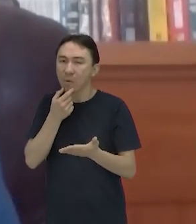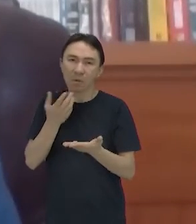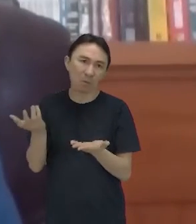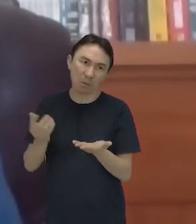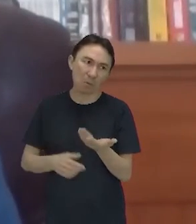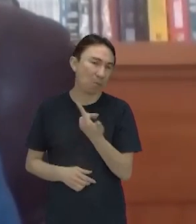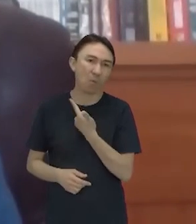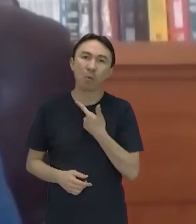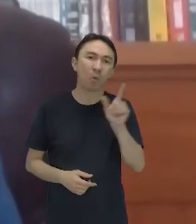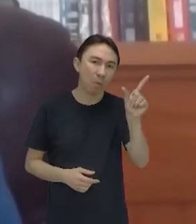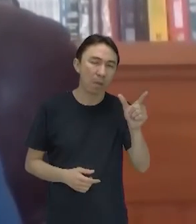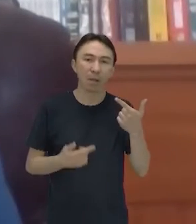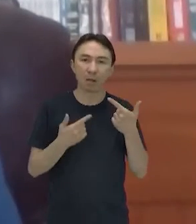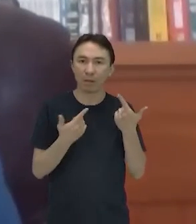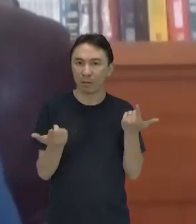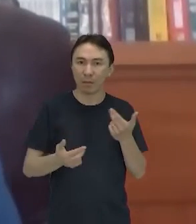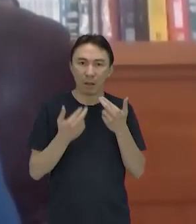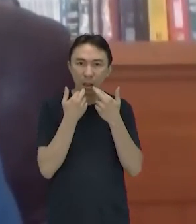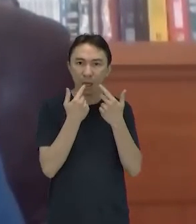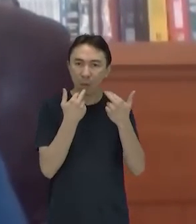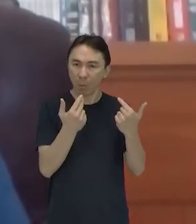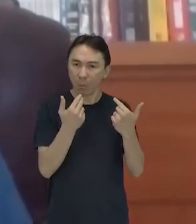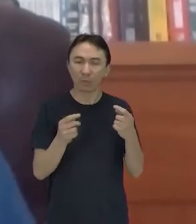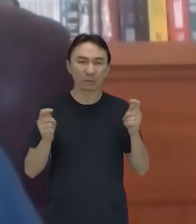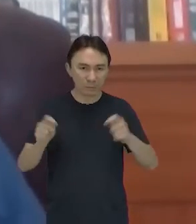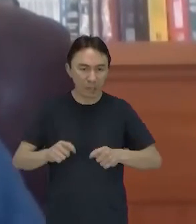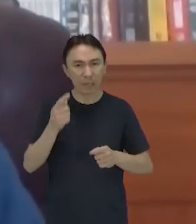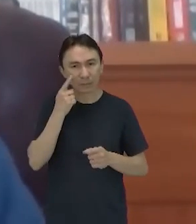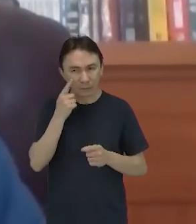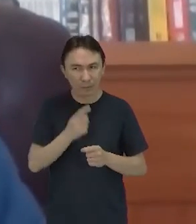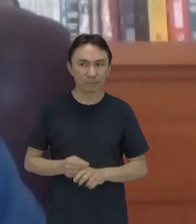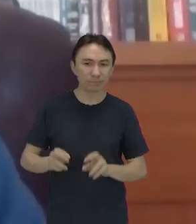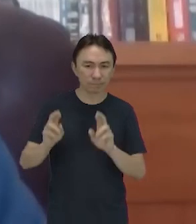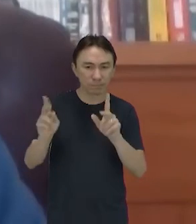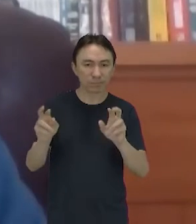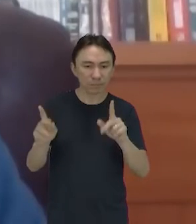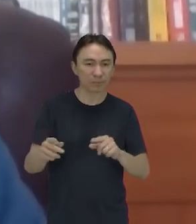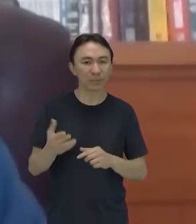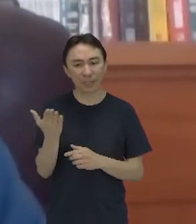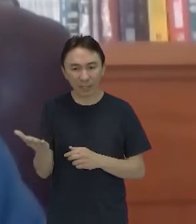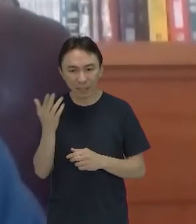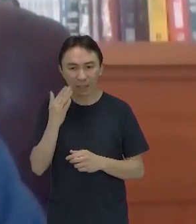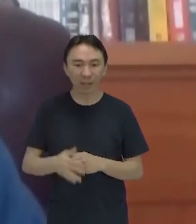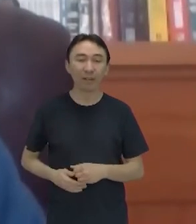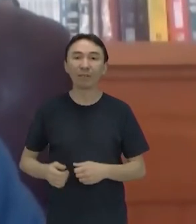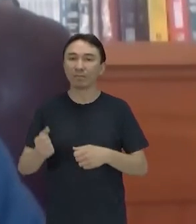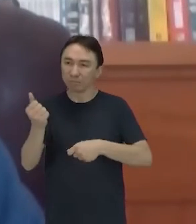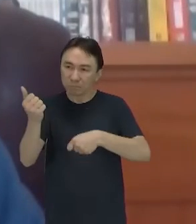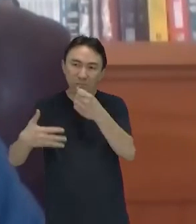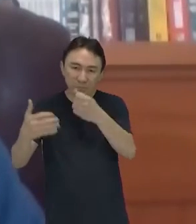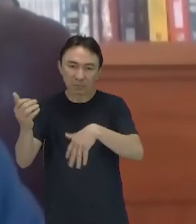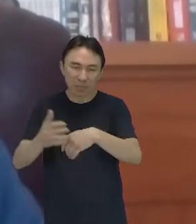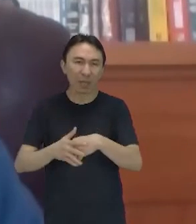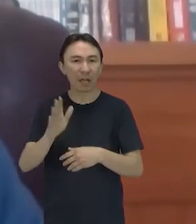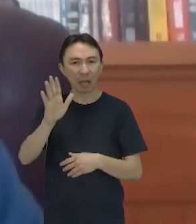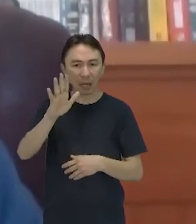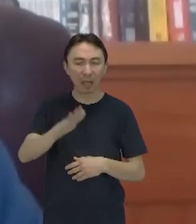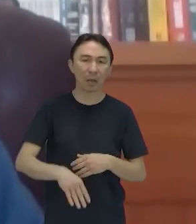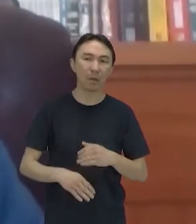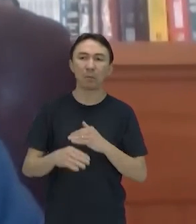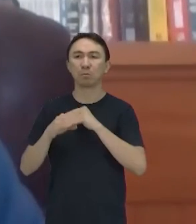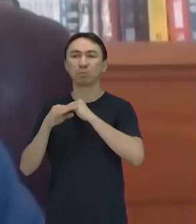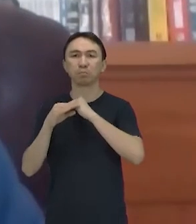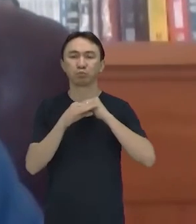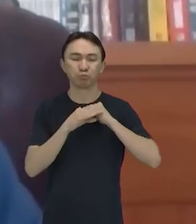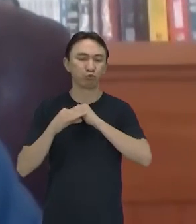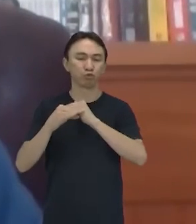língua, você consegue diferenciar se a pessoa está falando formalmente, com todas as pronúncias,